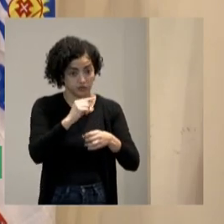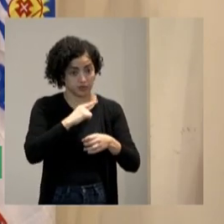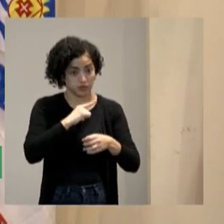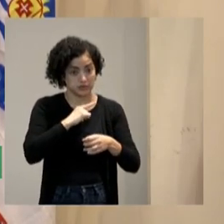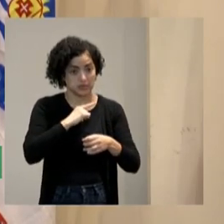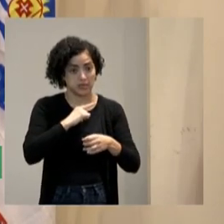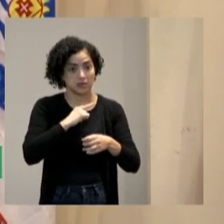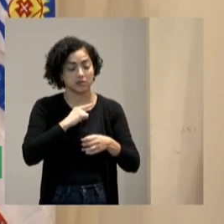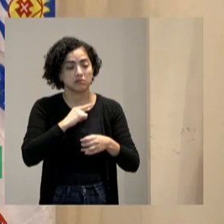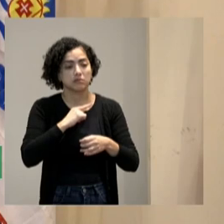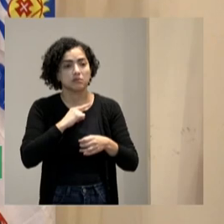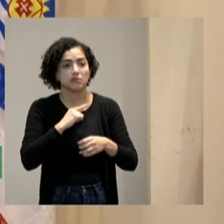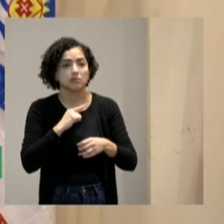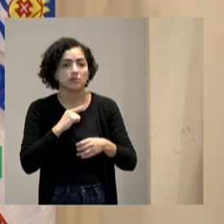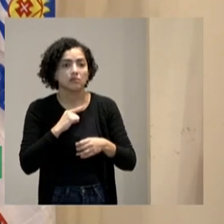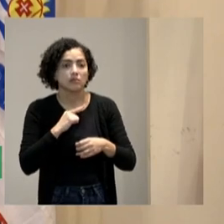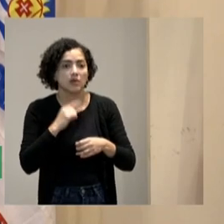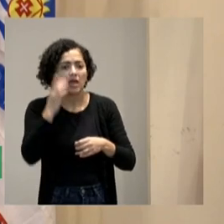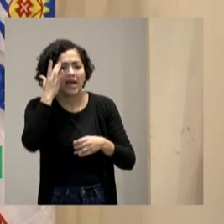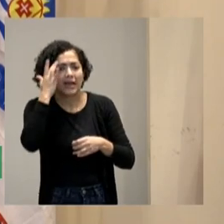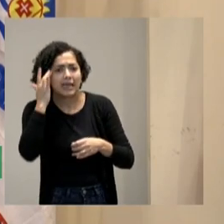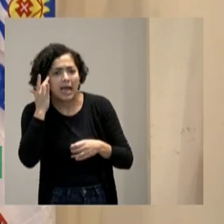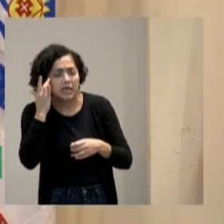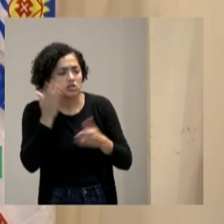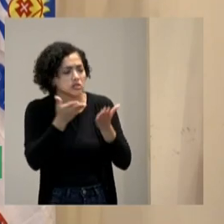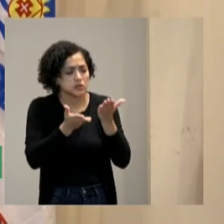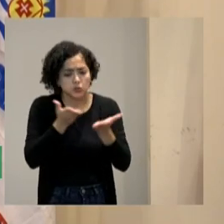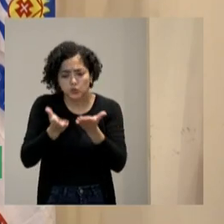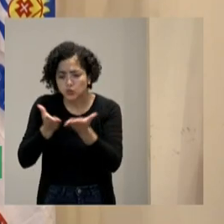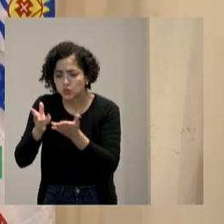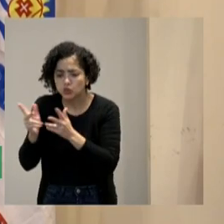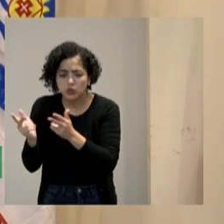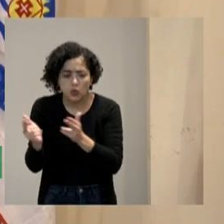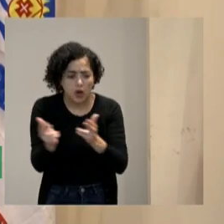o que eu queria saber quem acha que eu tenho que tratar todo mundo igual levanta a mão